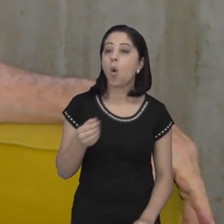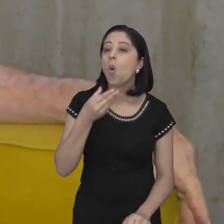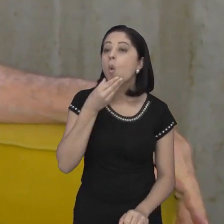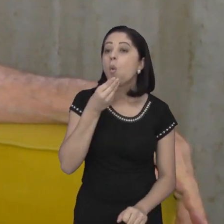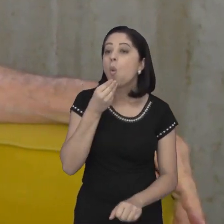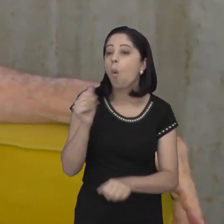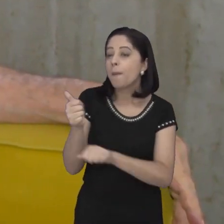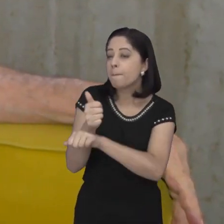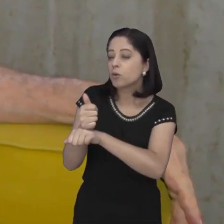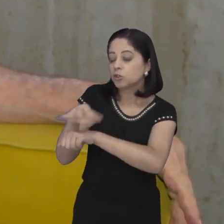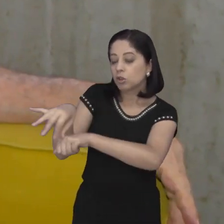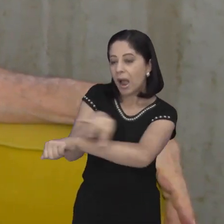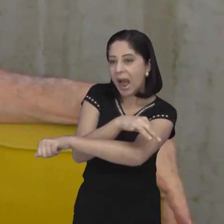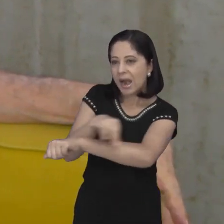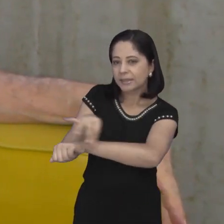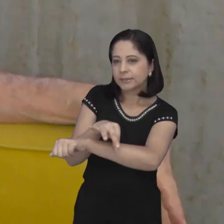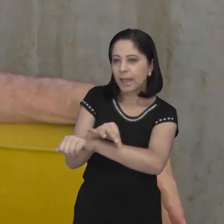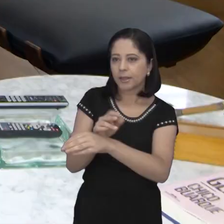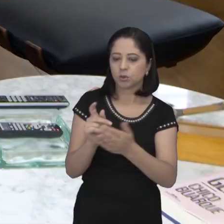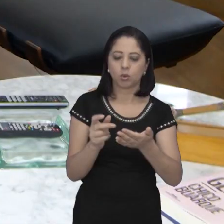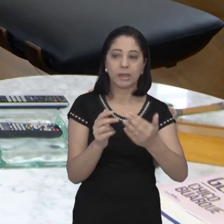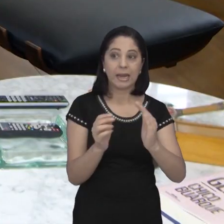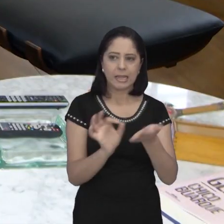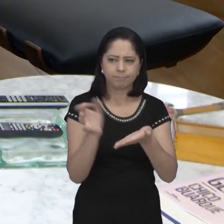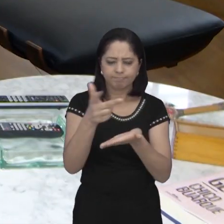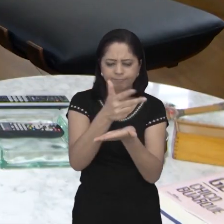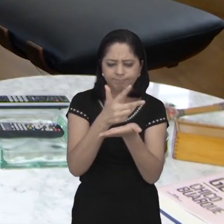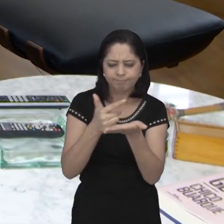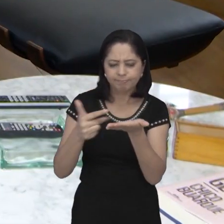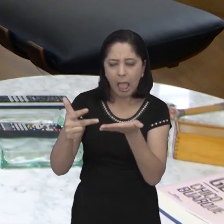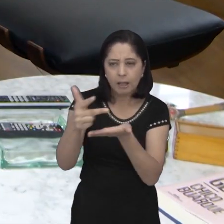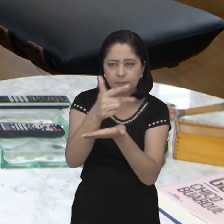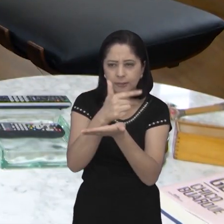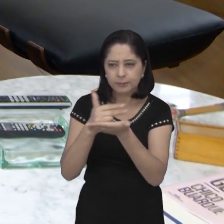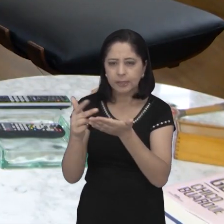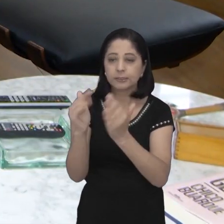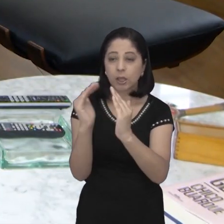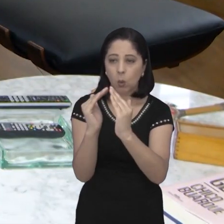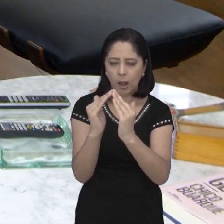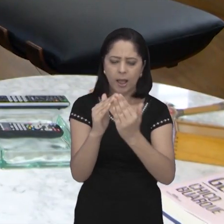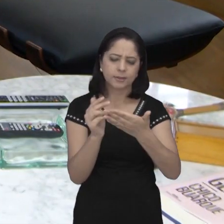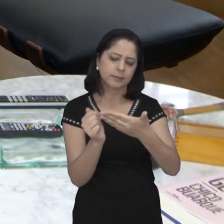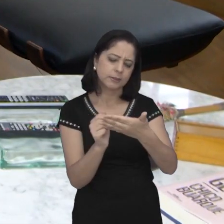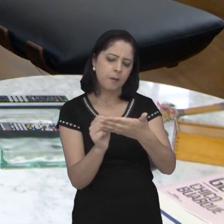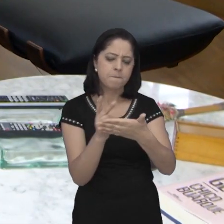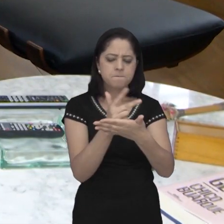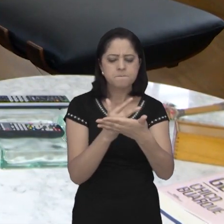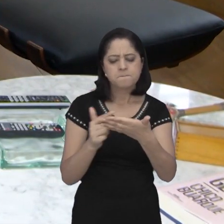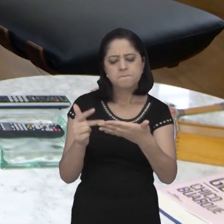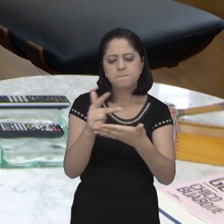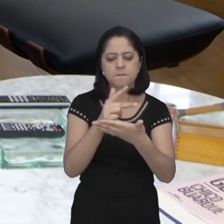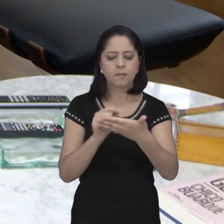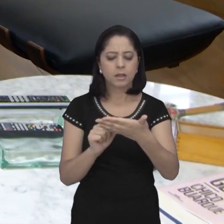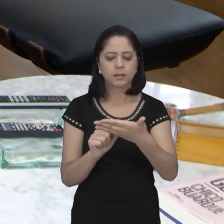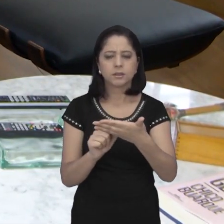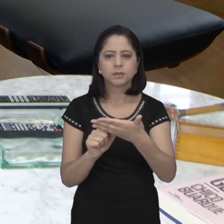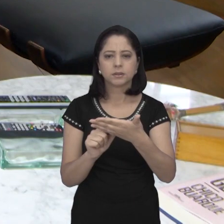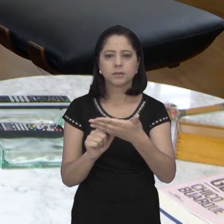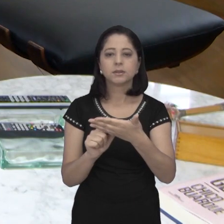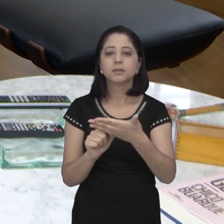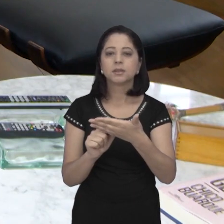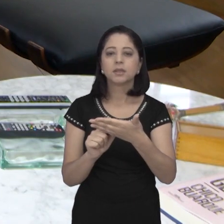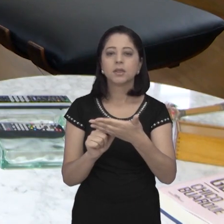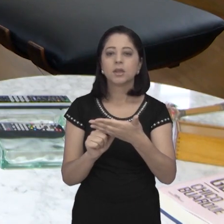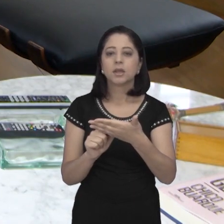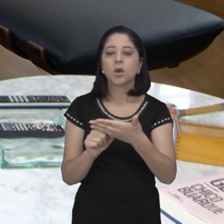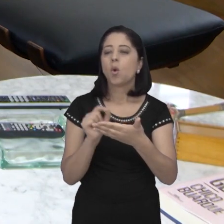receber, né, de uma reunião maior, sem obstáculo nenhum. A coisa vai acontecendo